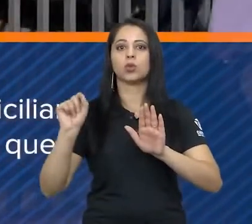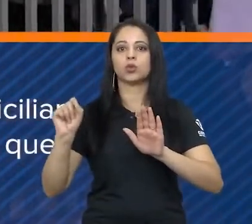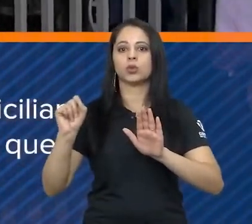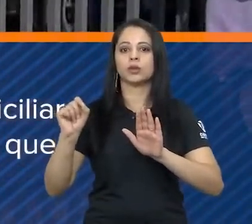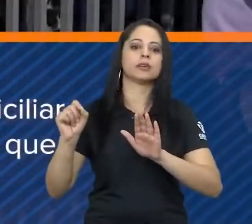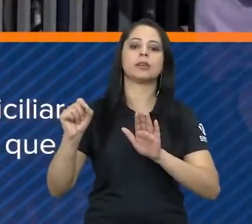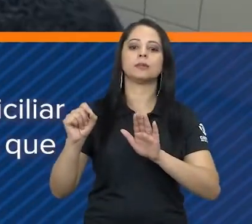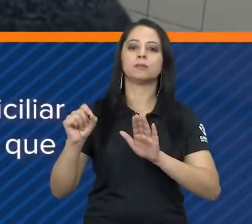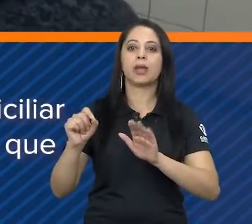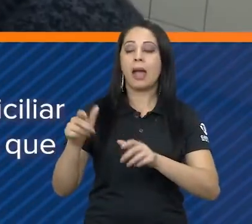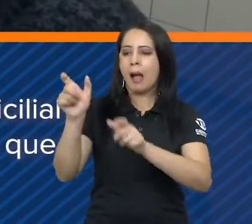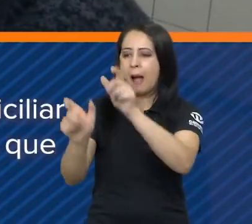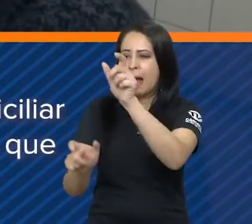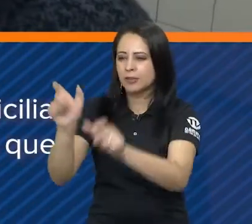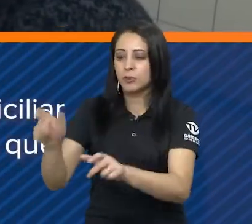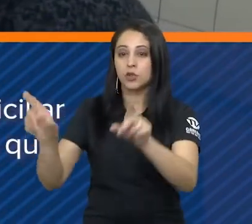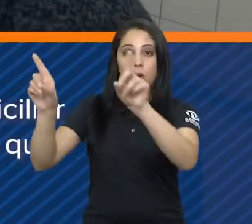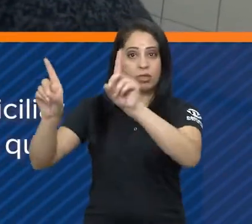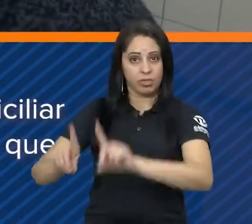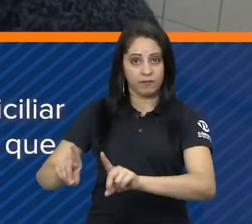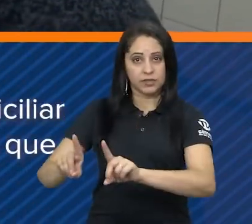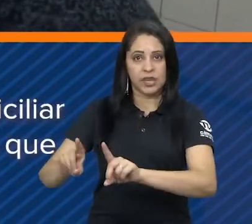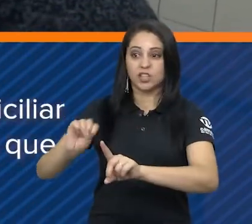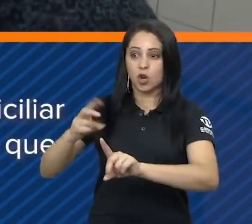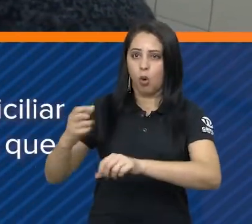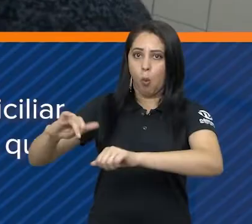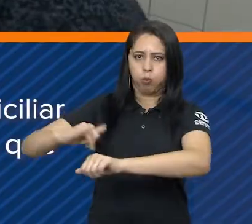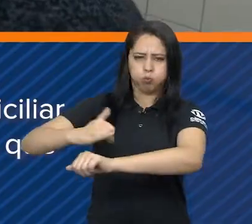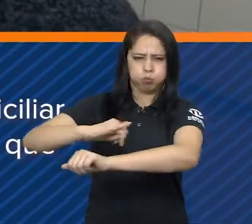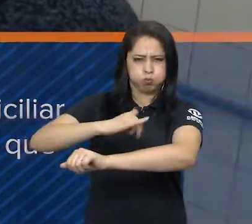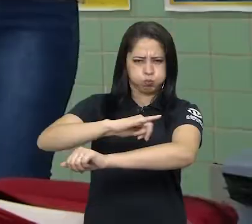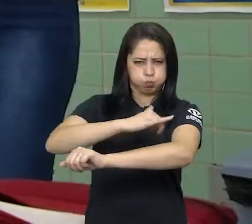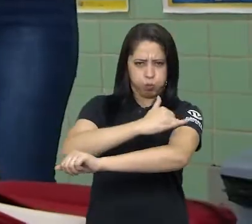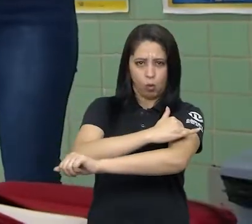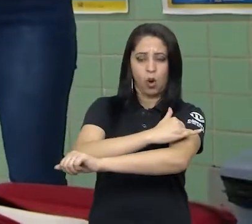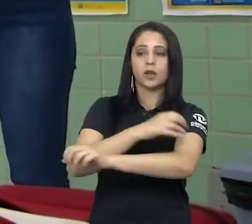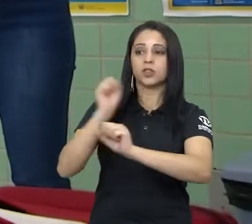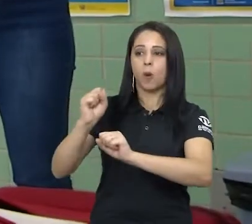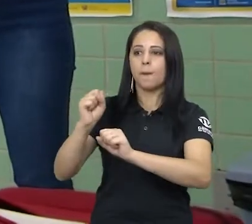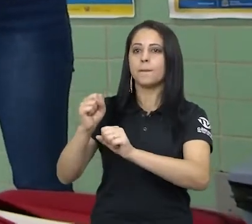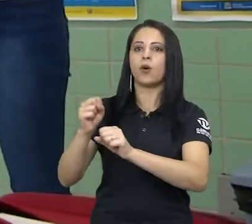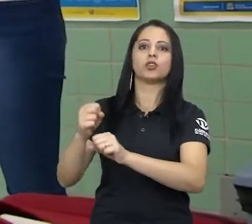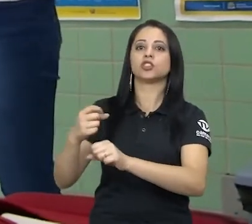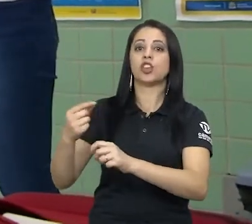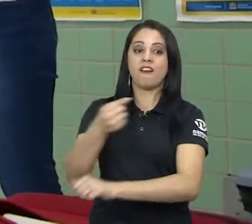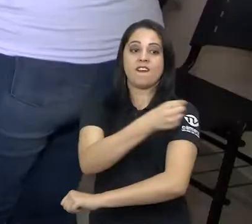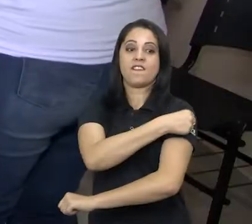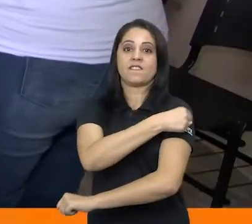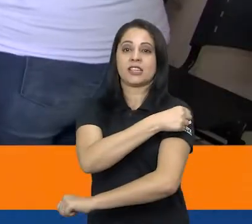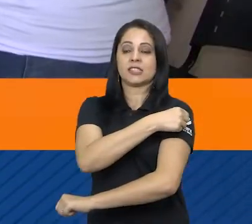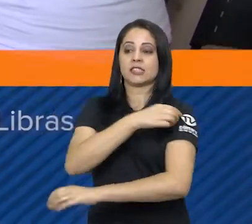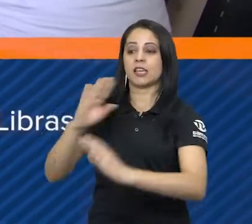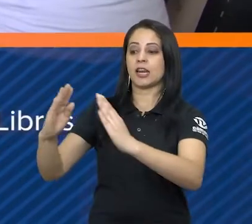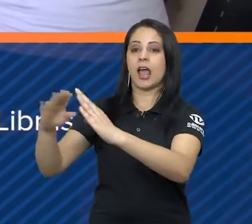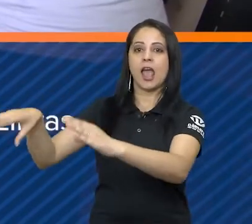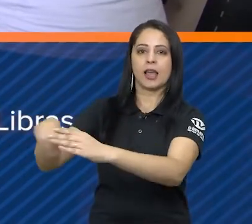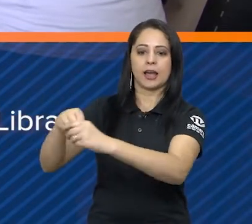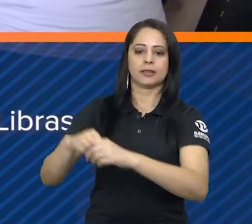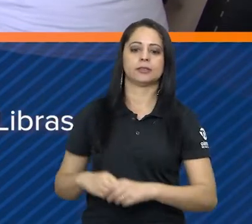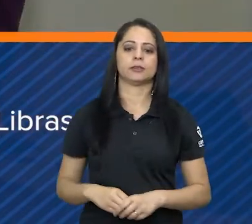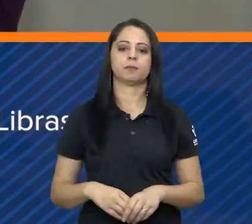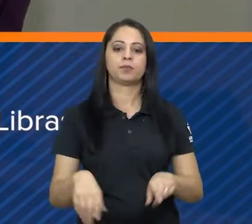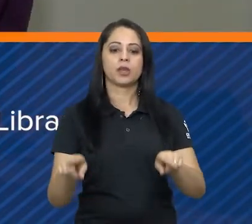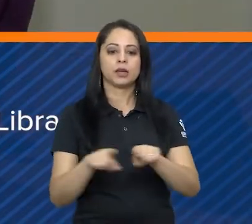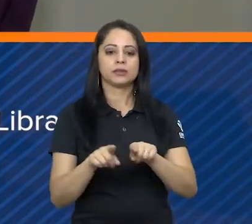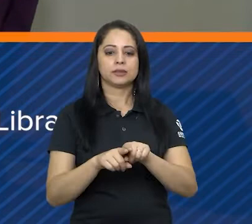vacinação domiciliar para pessoas com deficiência e obesidade mórbida. Já na pauta da inclusão, a Câmara aprovou um projeto